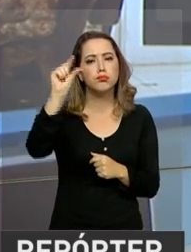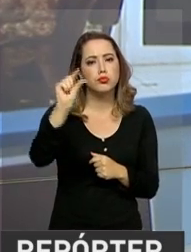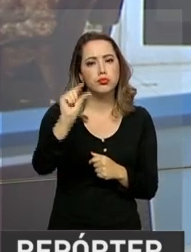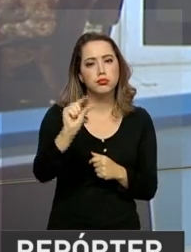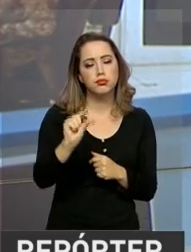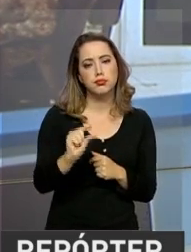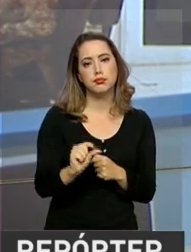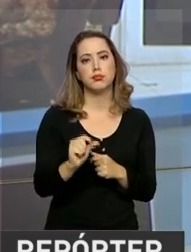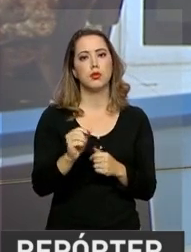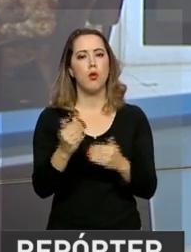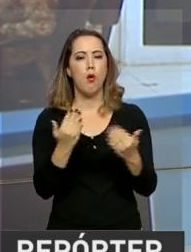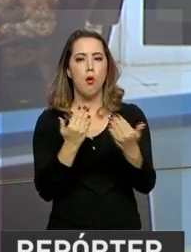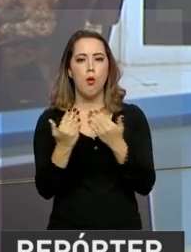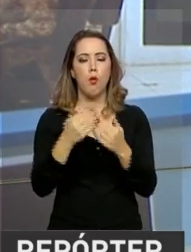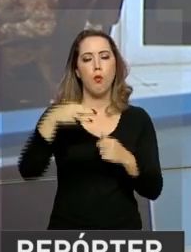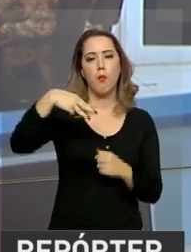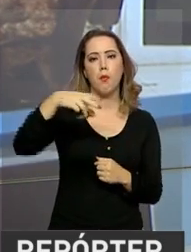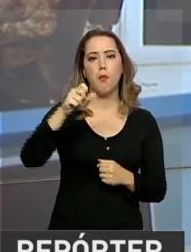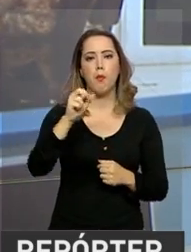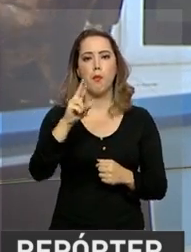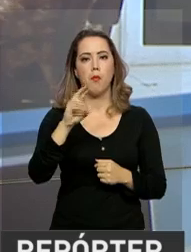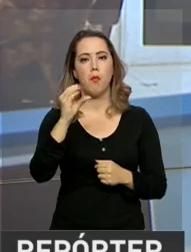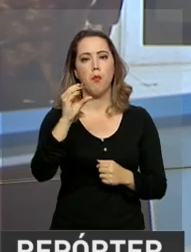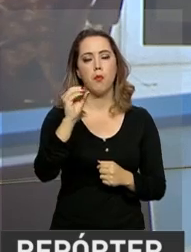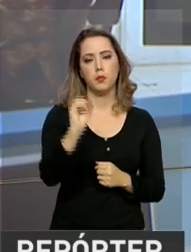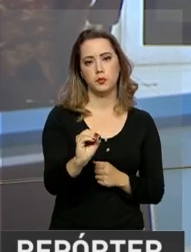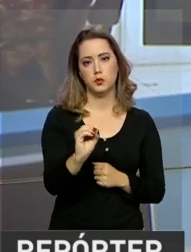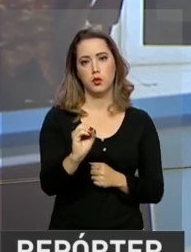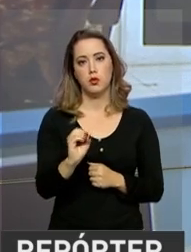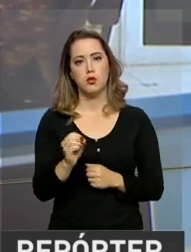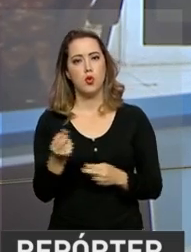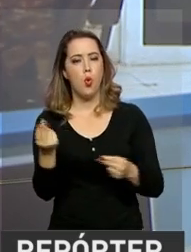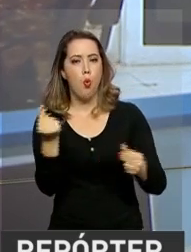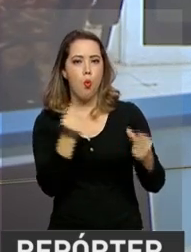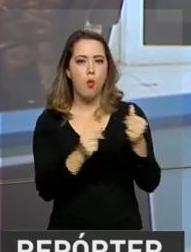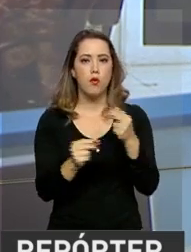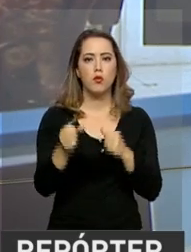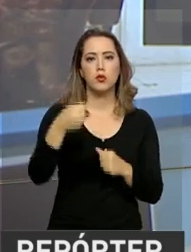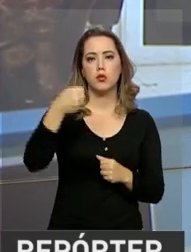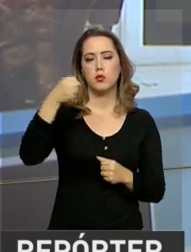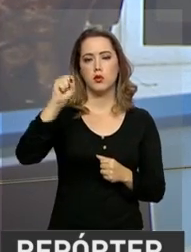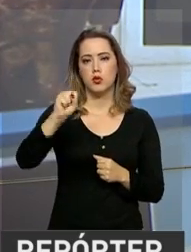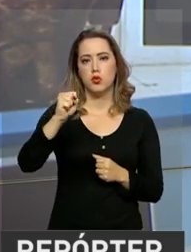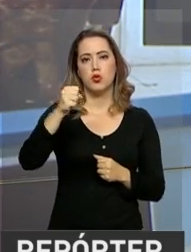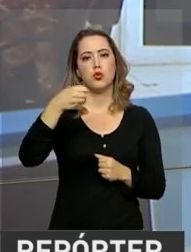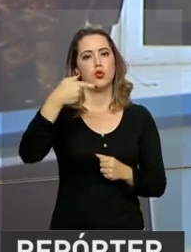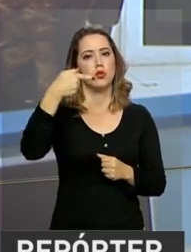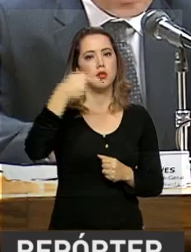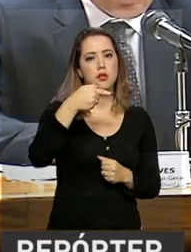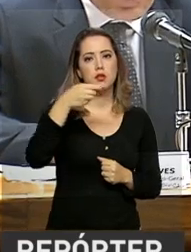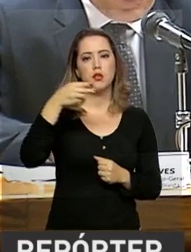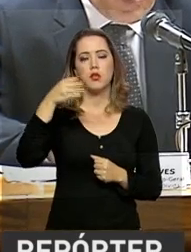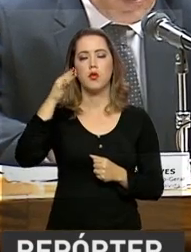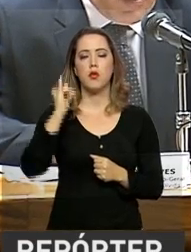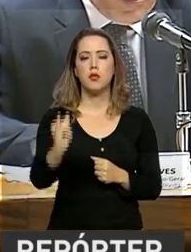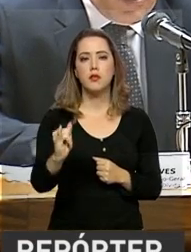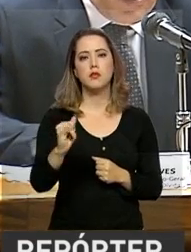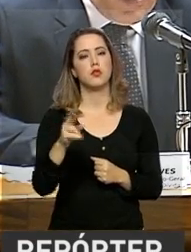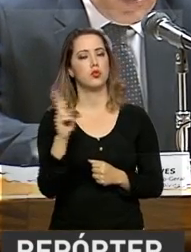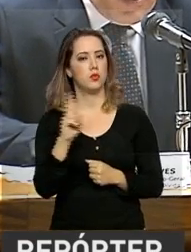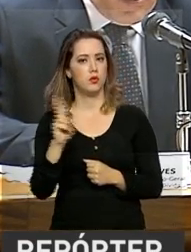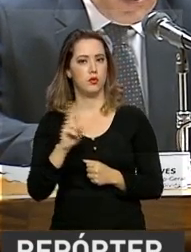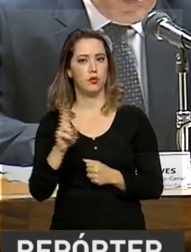relação ao mês de março uma economia de cerca de R 87 bilhões deais anos na